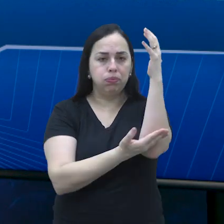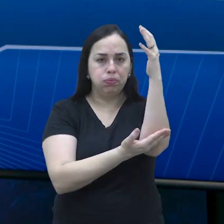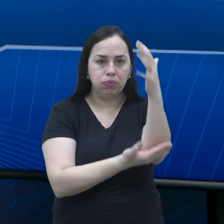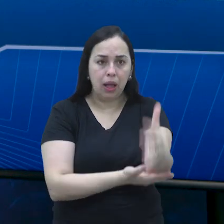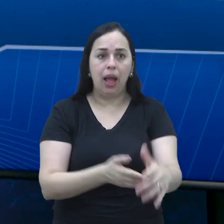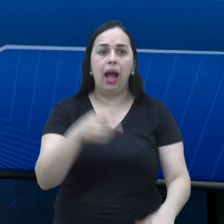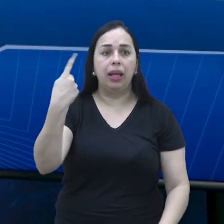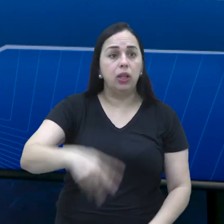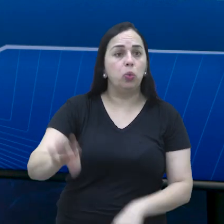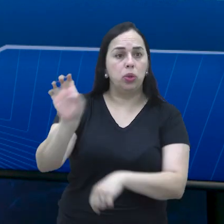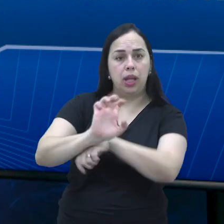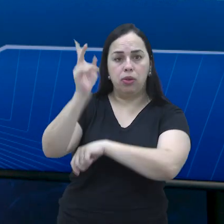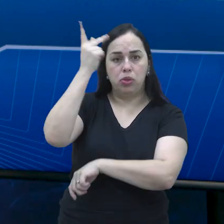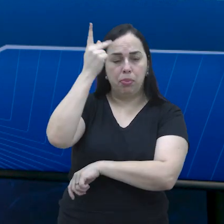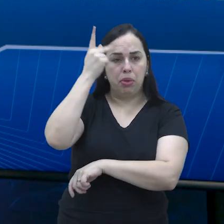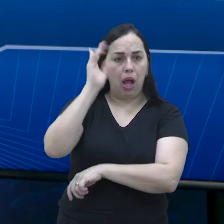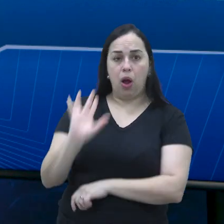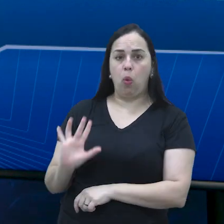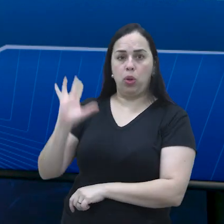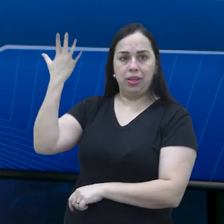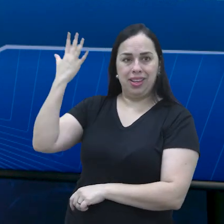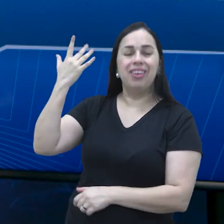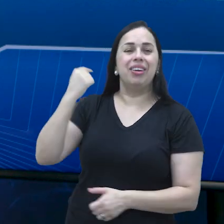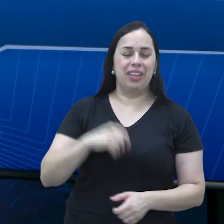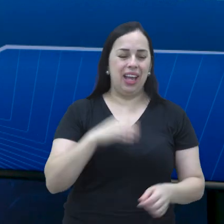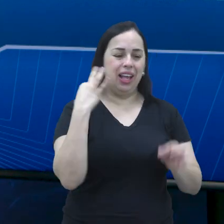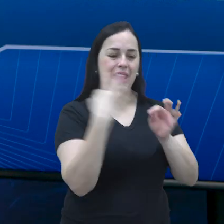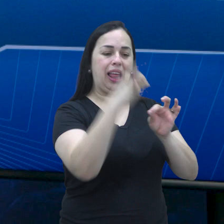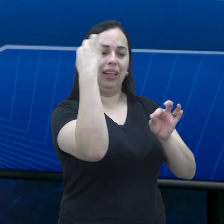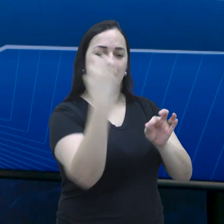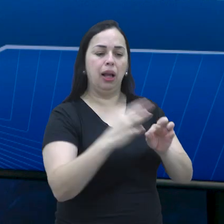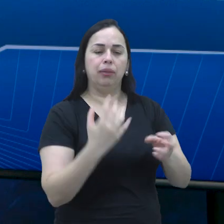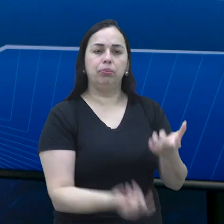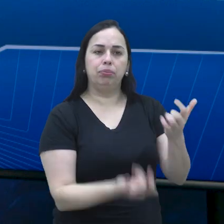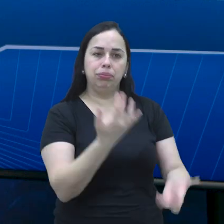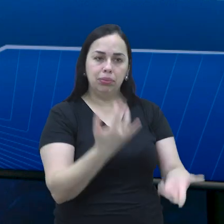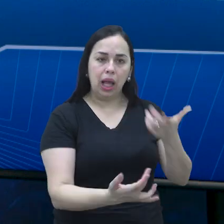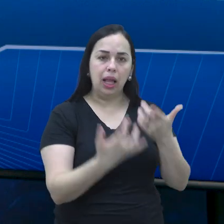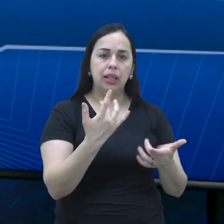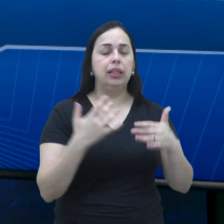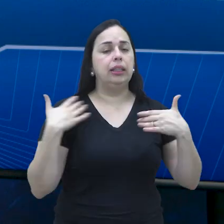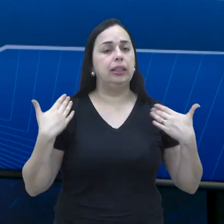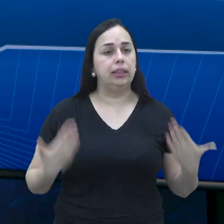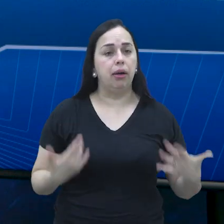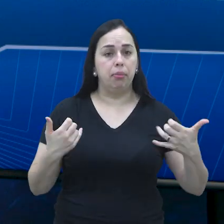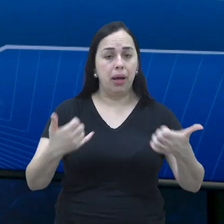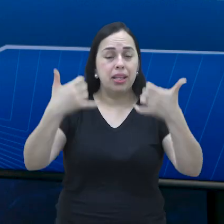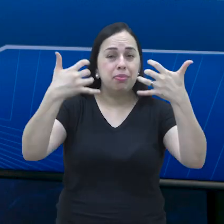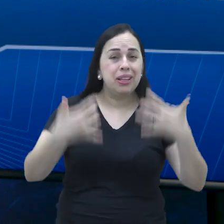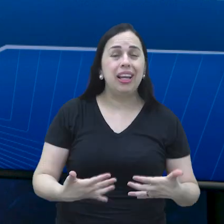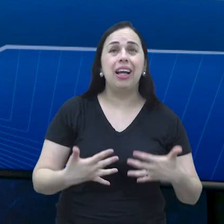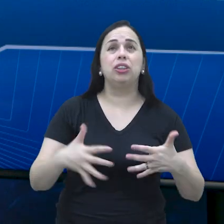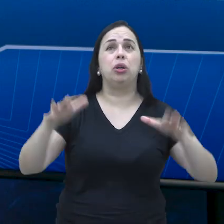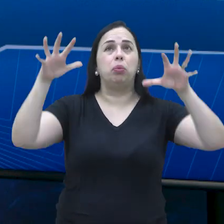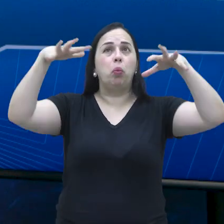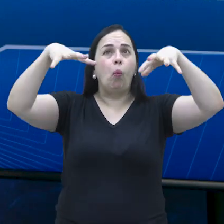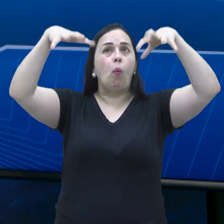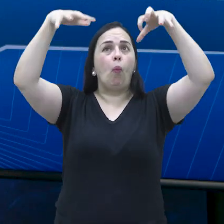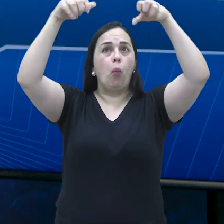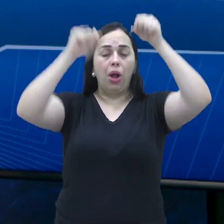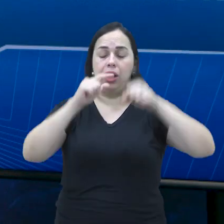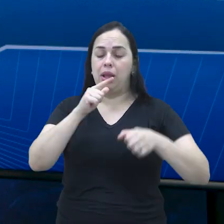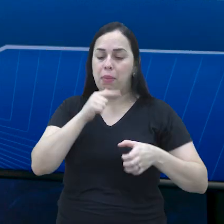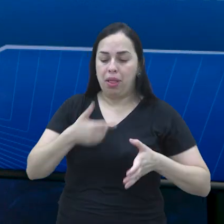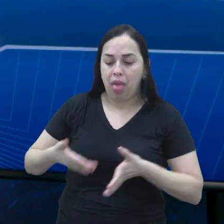questão aqui, como no estado de São Paulo, a gente vivenciou recentemente, das queimadas, enfim. Então, falar sobre seca, falar sobre crise